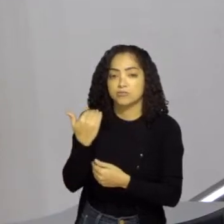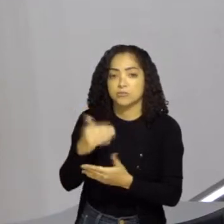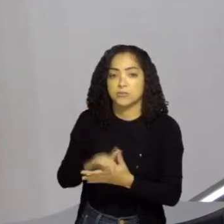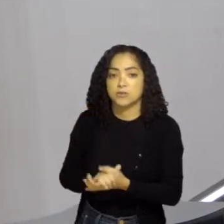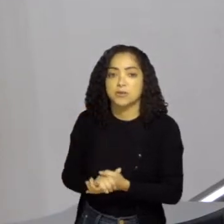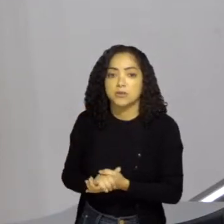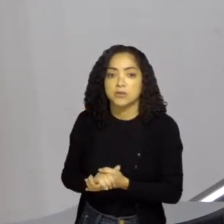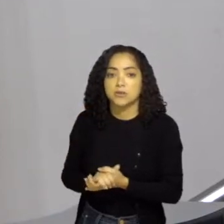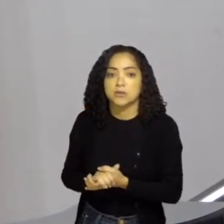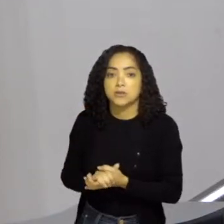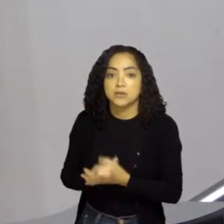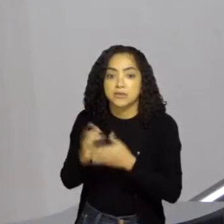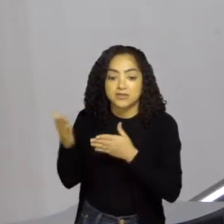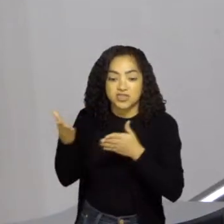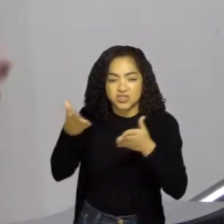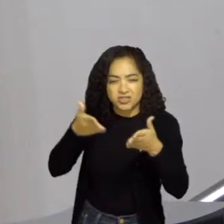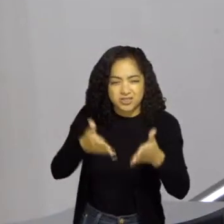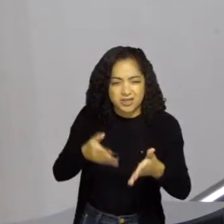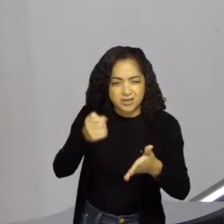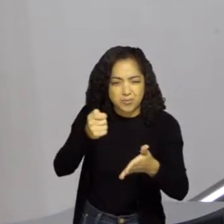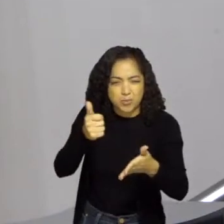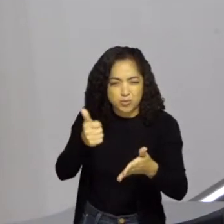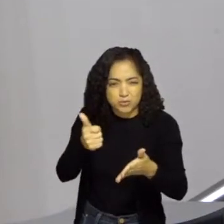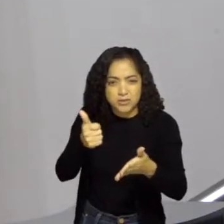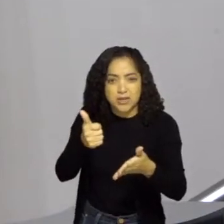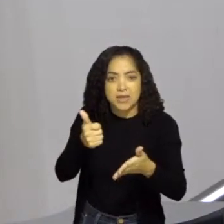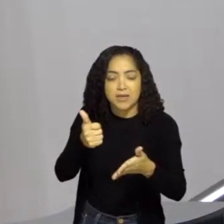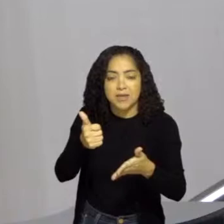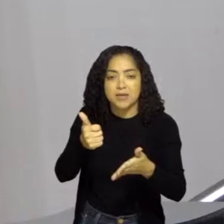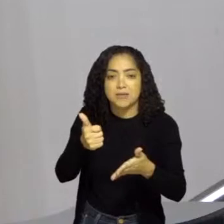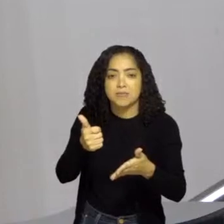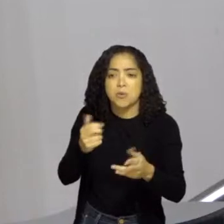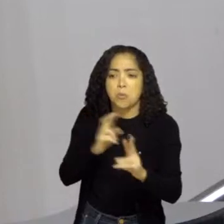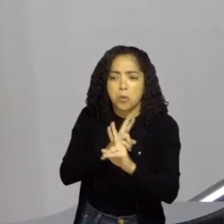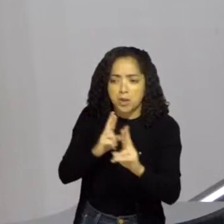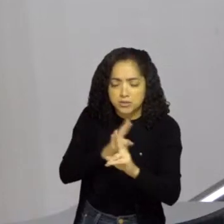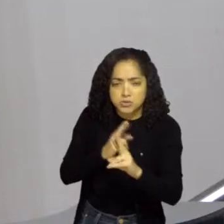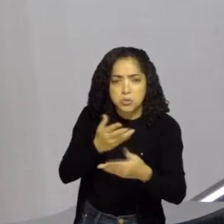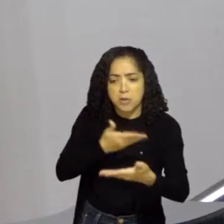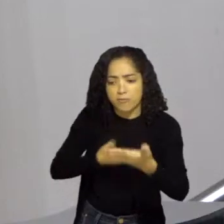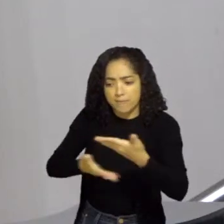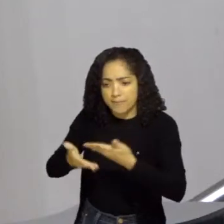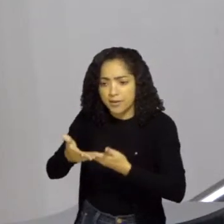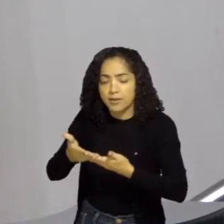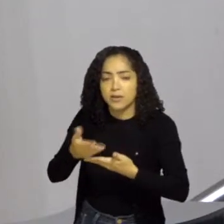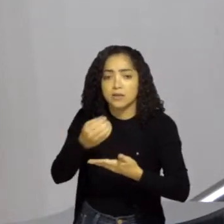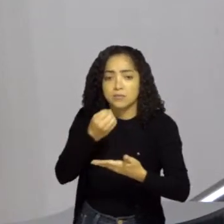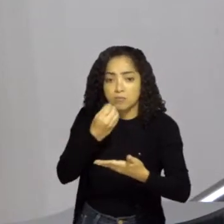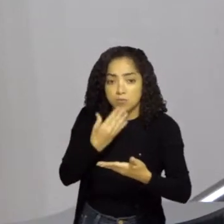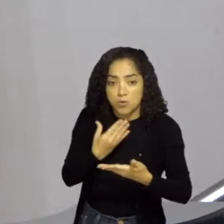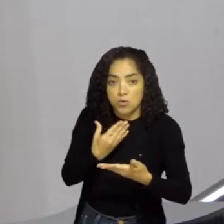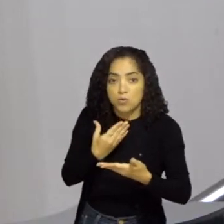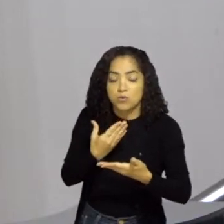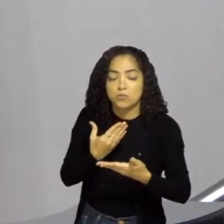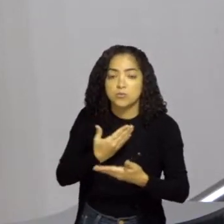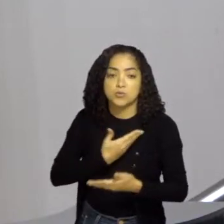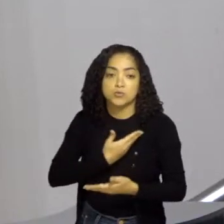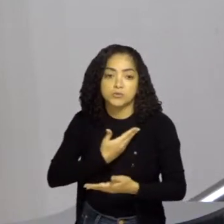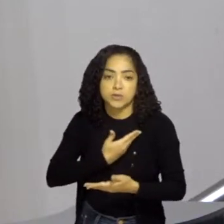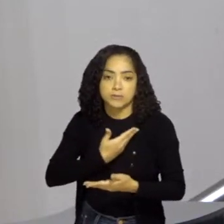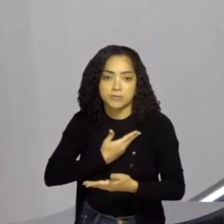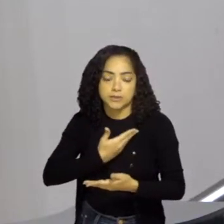recém-chegado em Santa Catarina, super bem relacionado com seus colegas, deputado